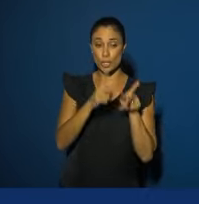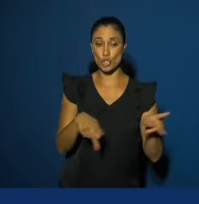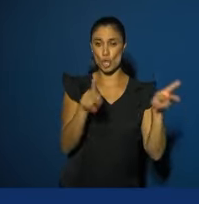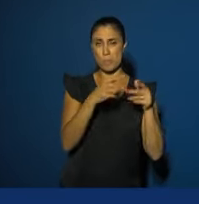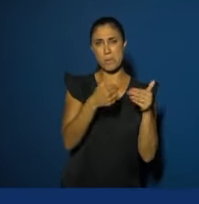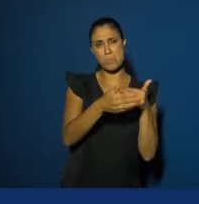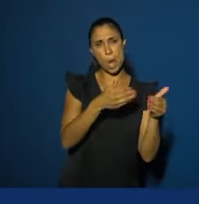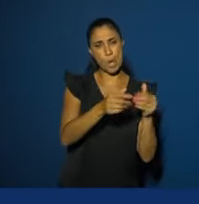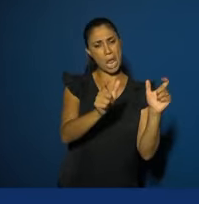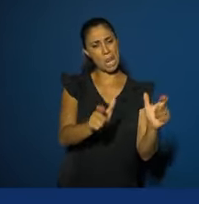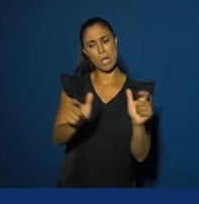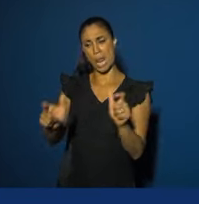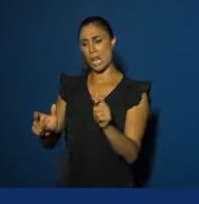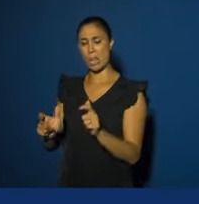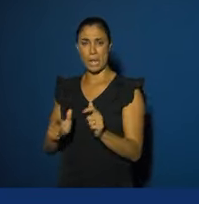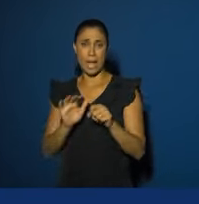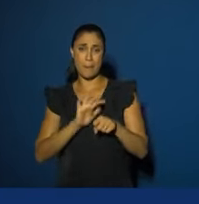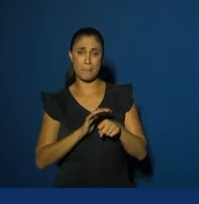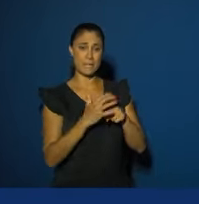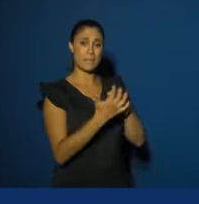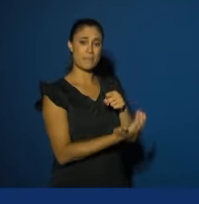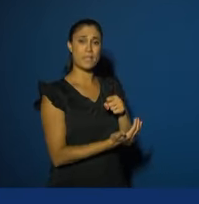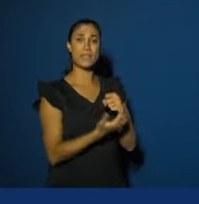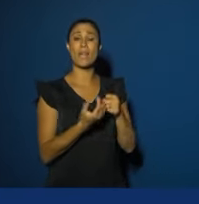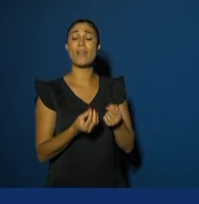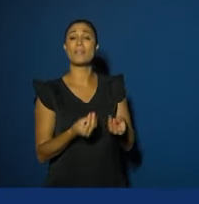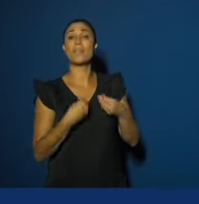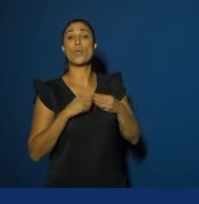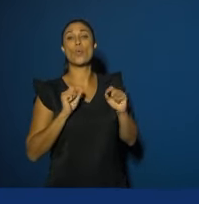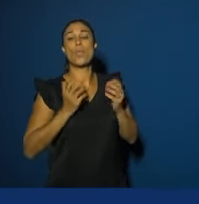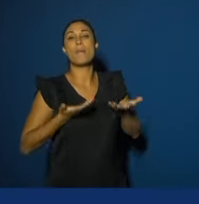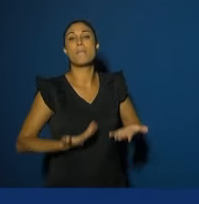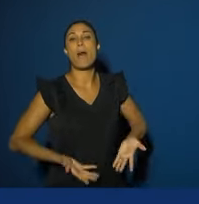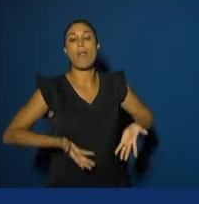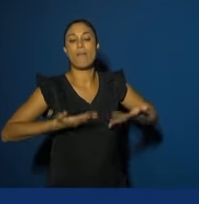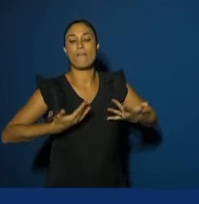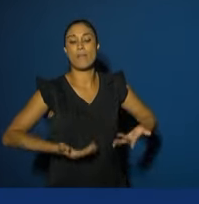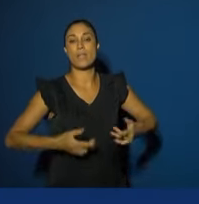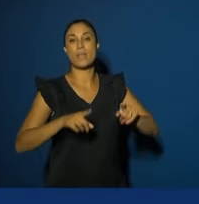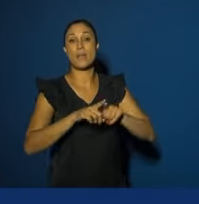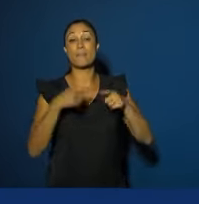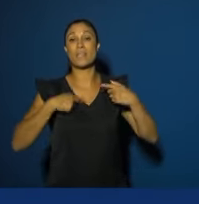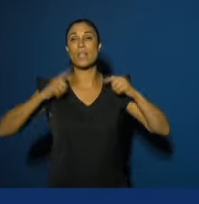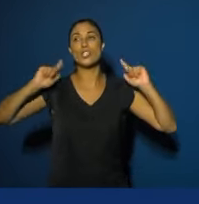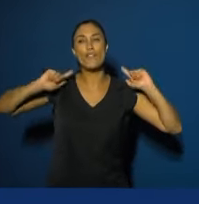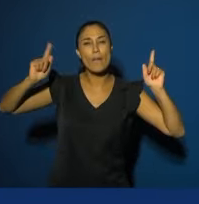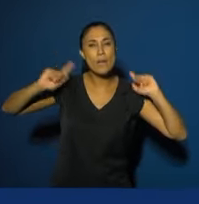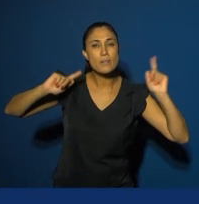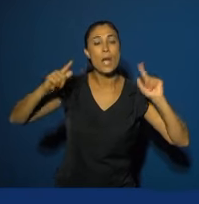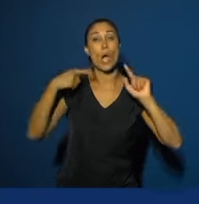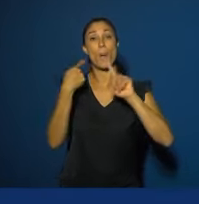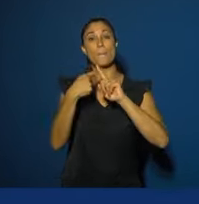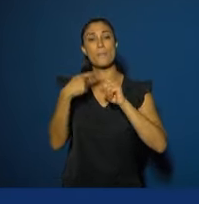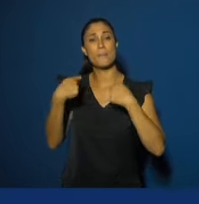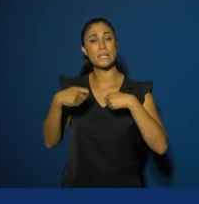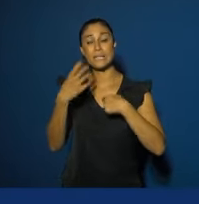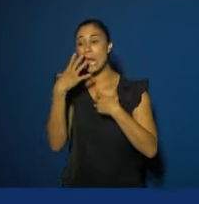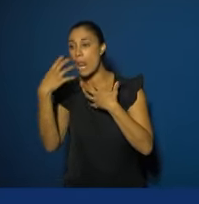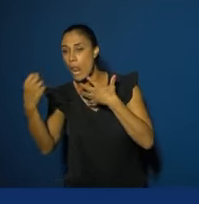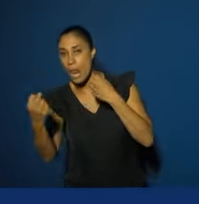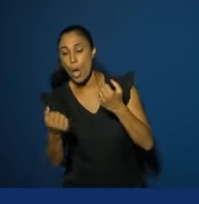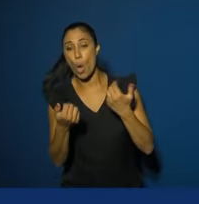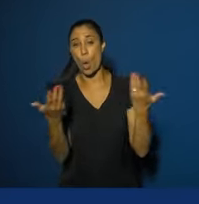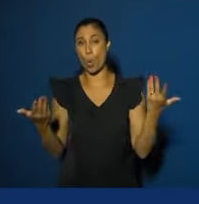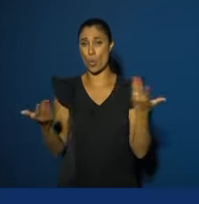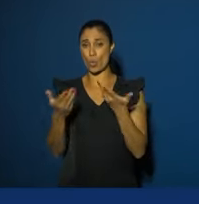qualquer lugar a a pandemia trouxe uma leveza tem que ter entreterimento tem que ter atração tem que ter coisas hoje você